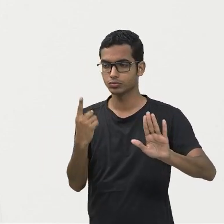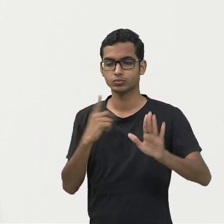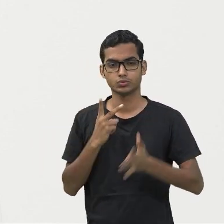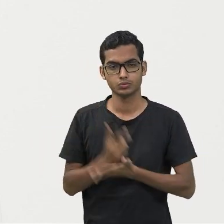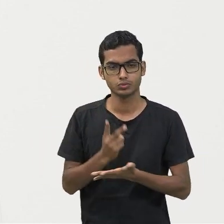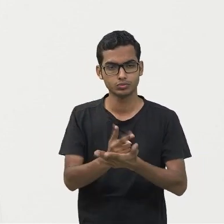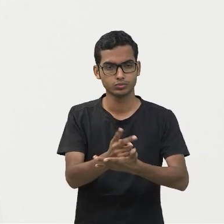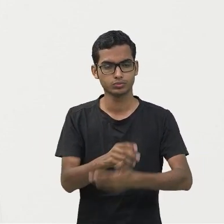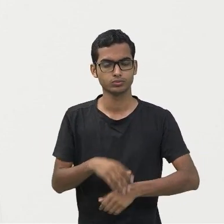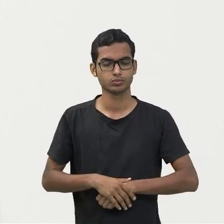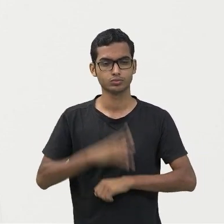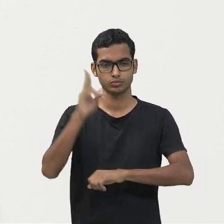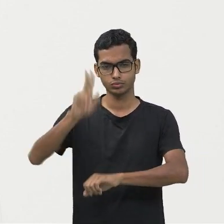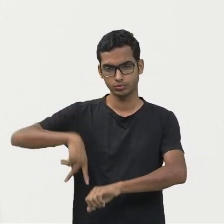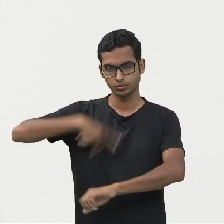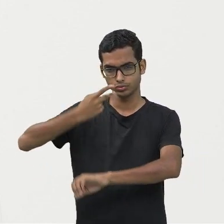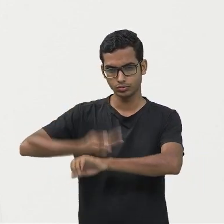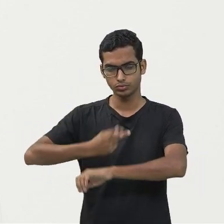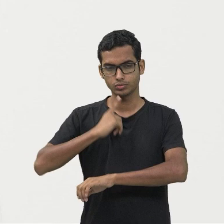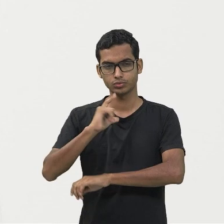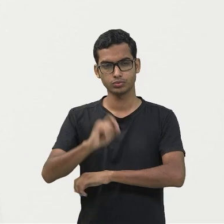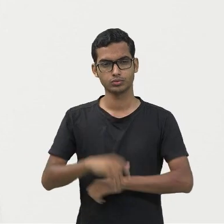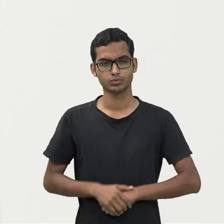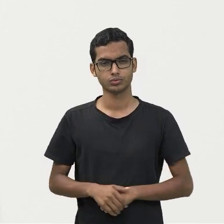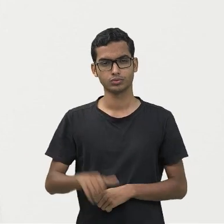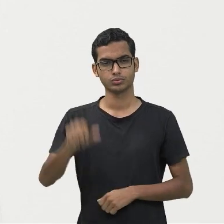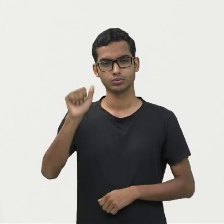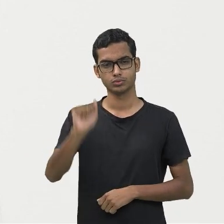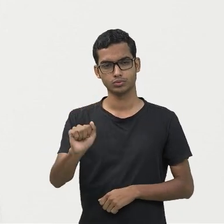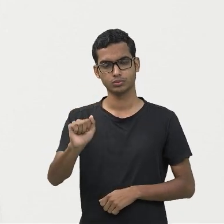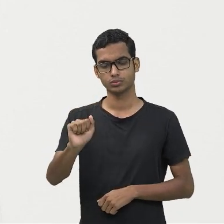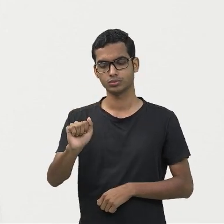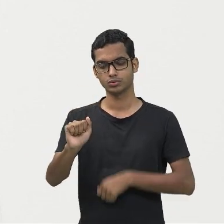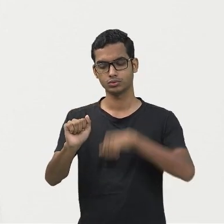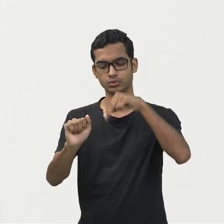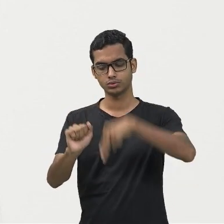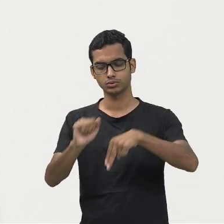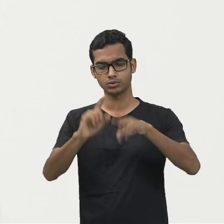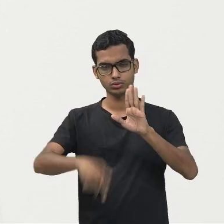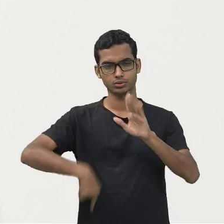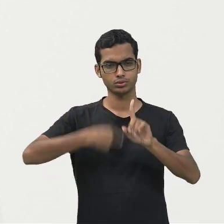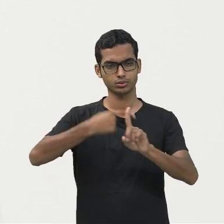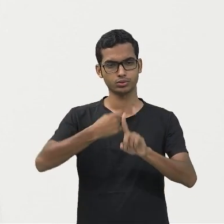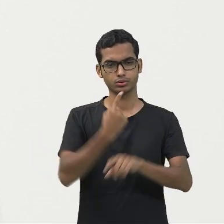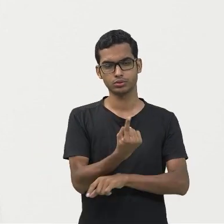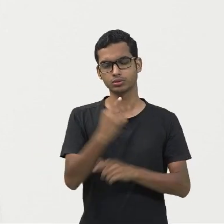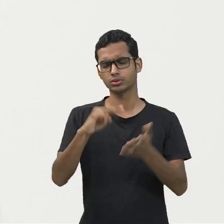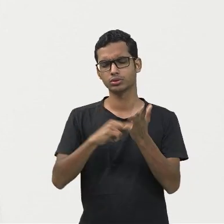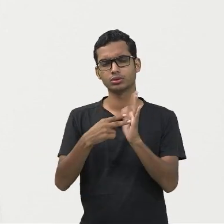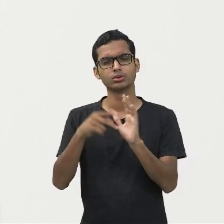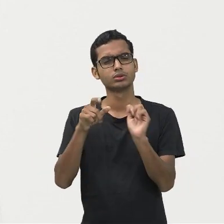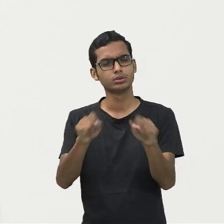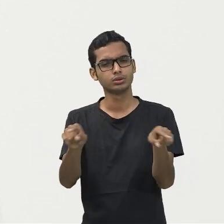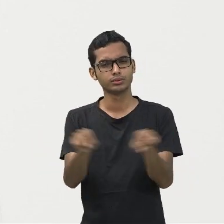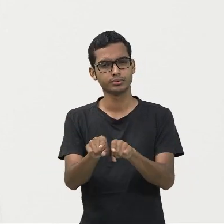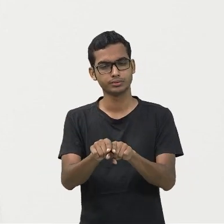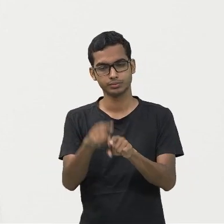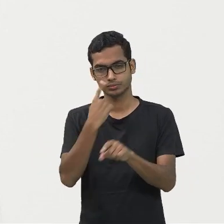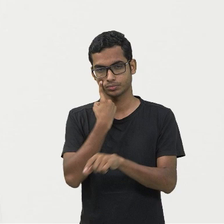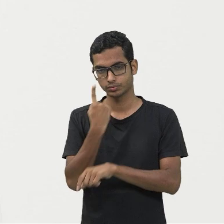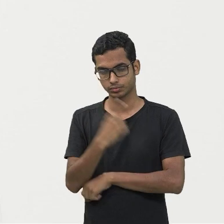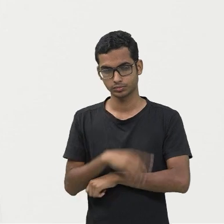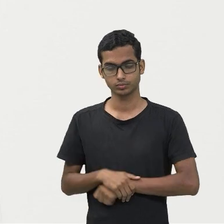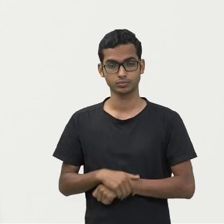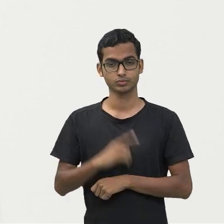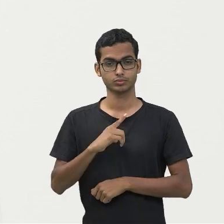ó. Depois do enésimo termo, ela pega o N mais 1, que significa que é um termo após o enésimo